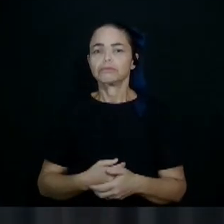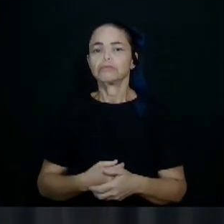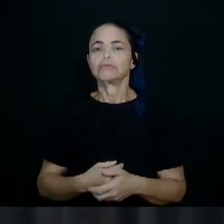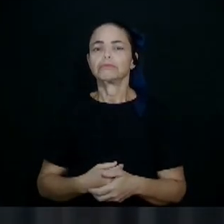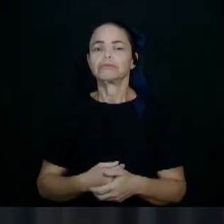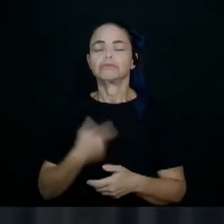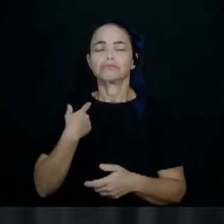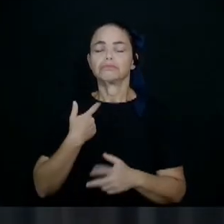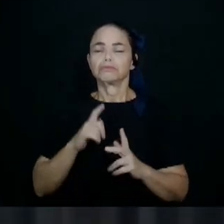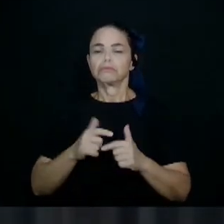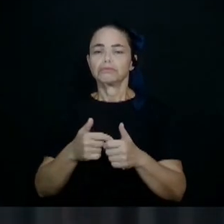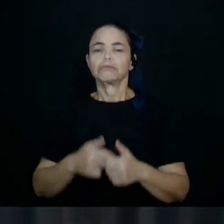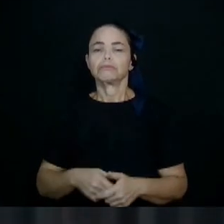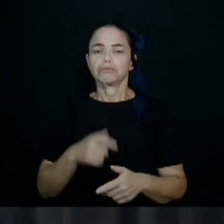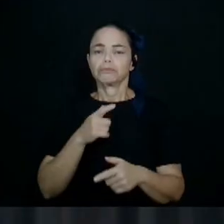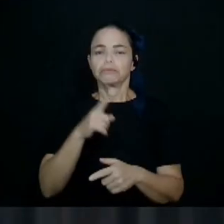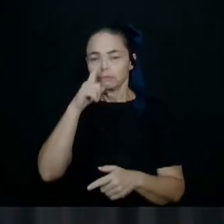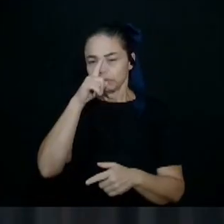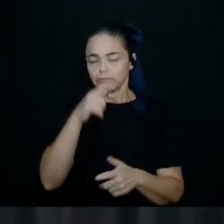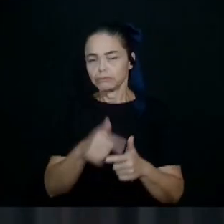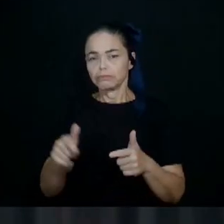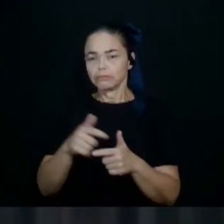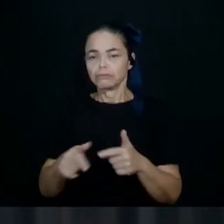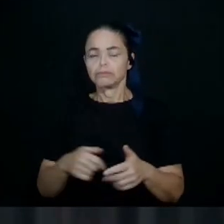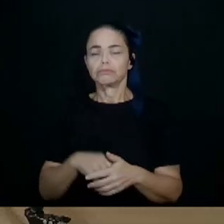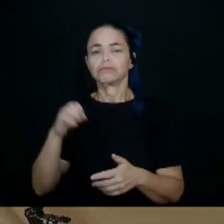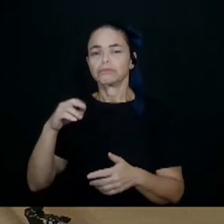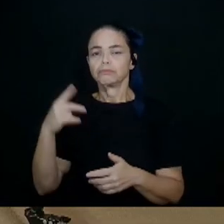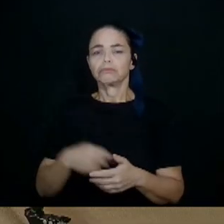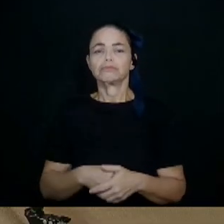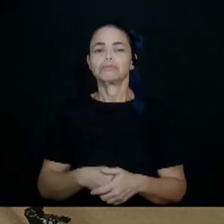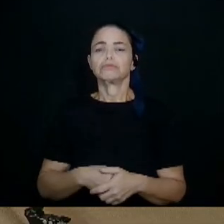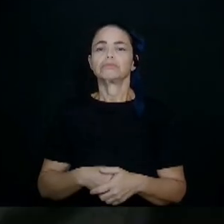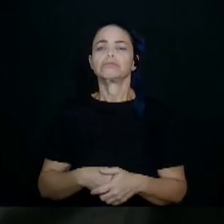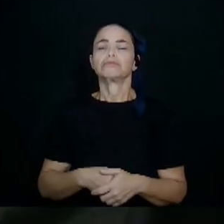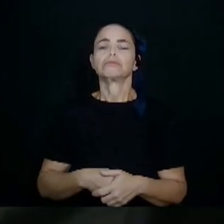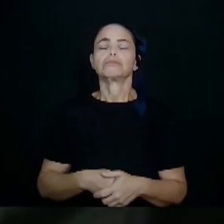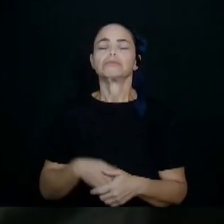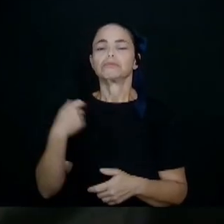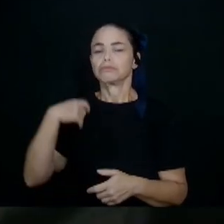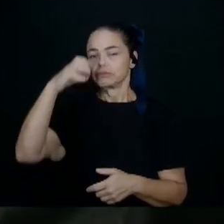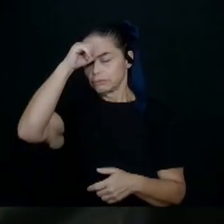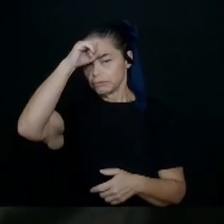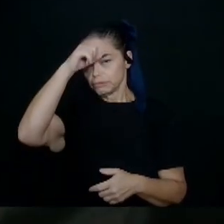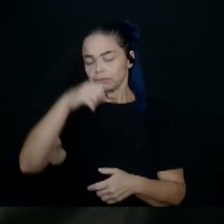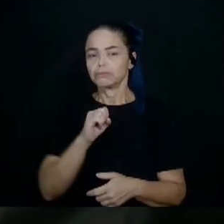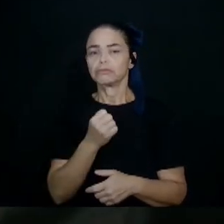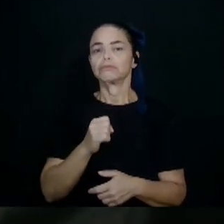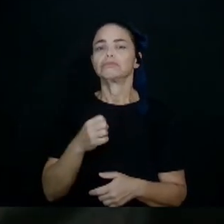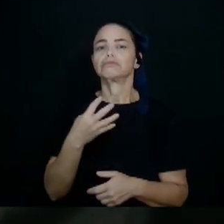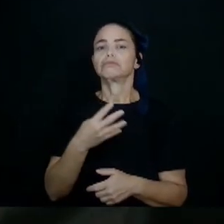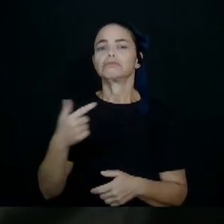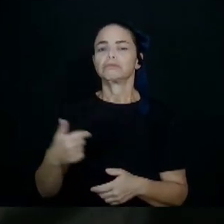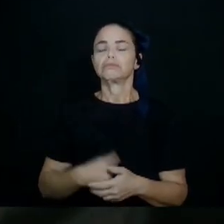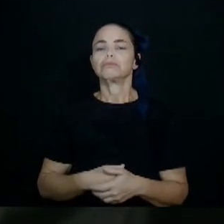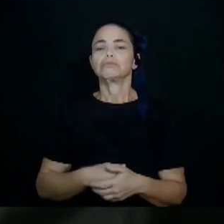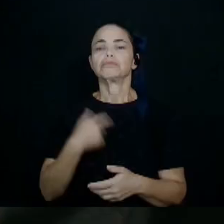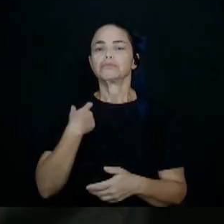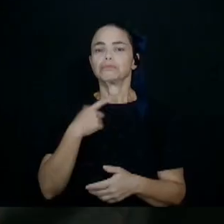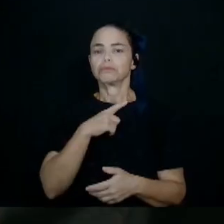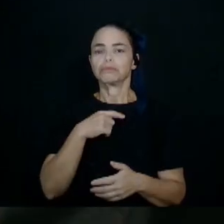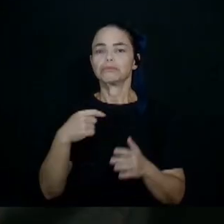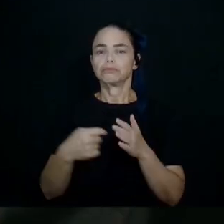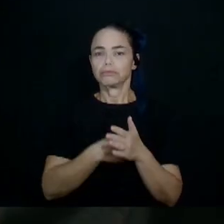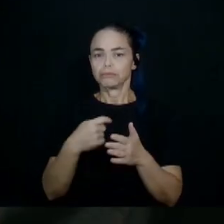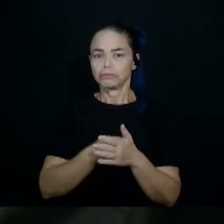não é um risco, não é um problema. Bem. Tá tudo bem, muito bom, a gente vai aprendendo. Agora 8h42, a produção tá me avisando aqui que nós temos algumas